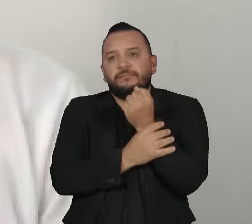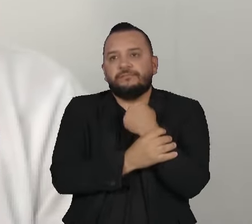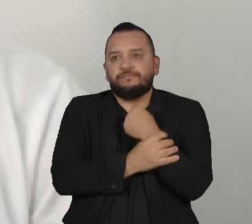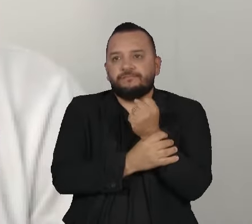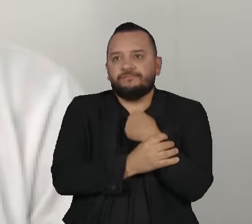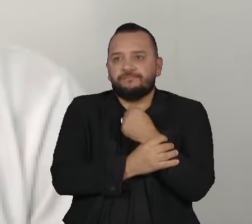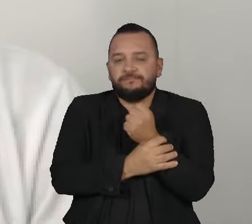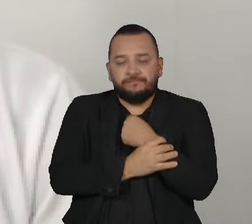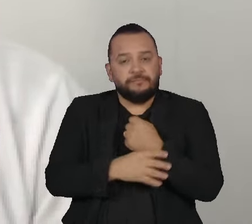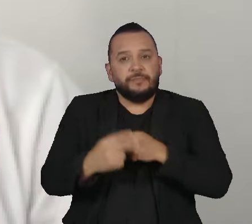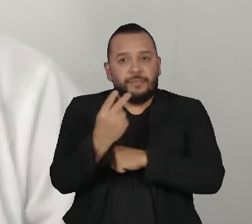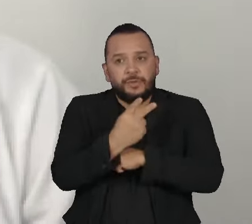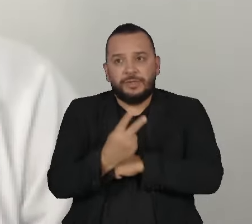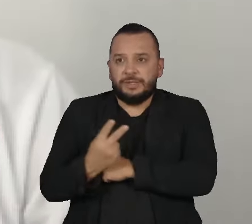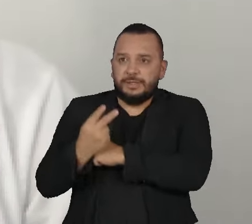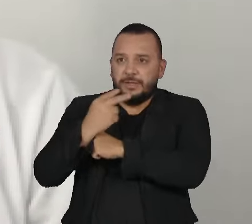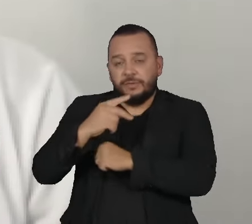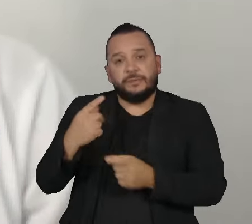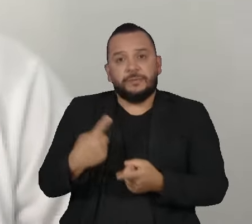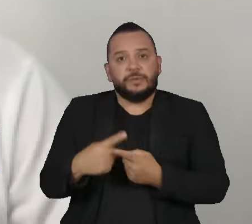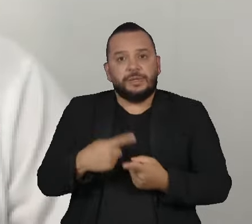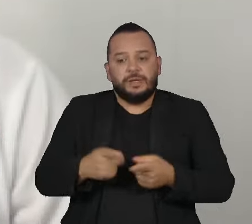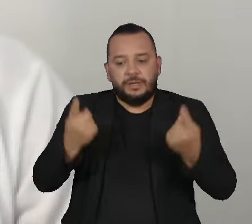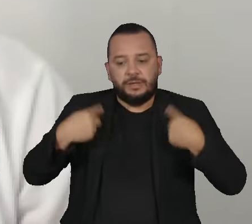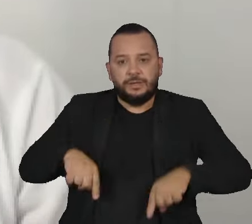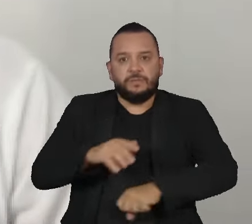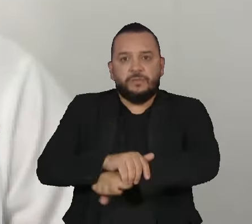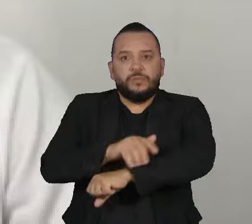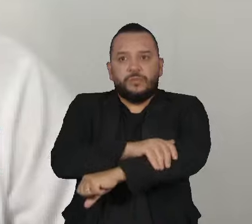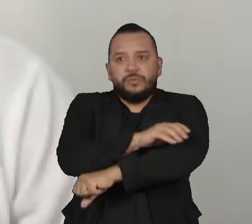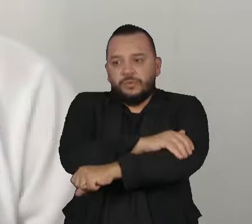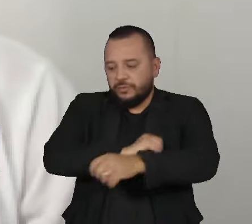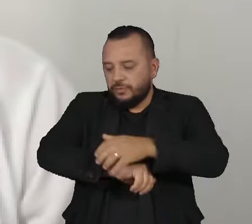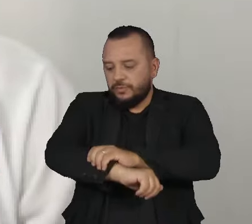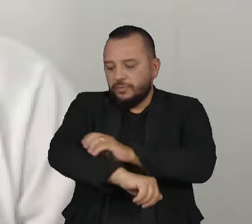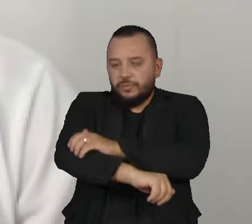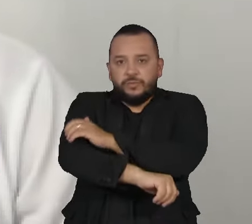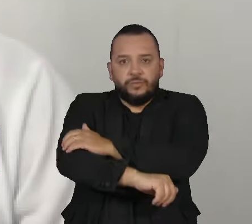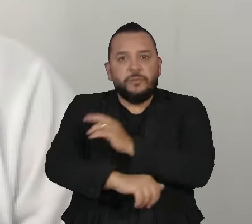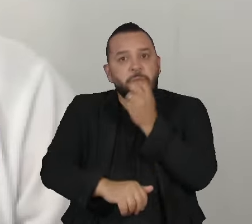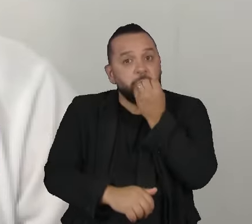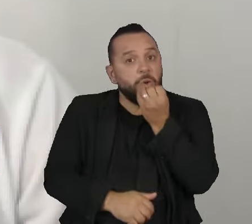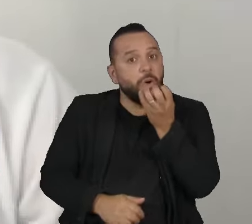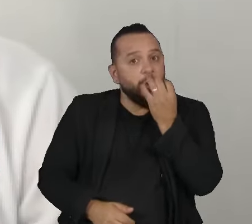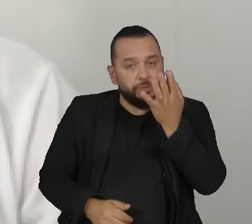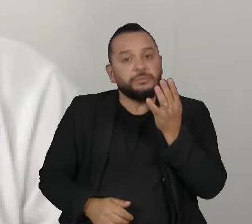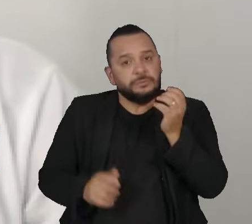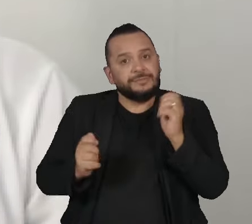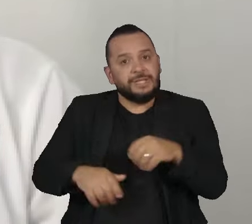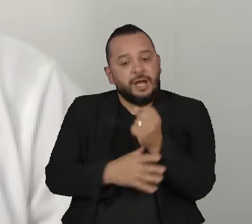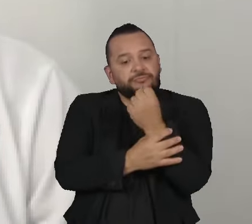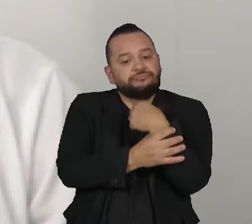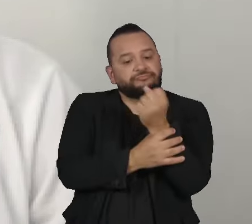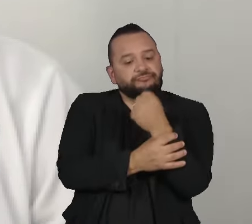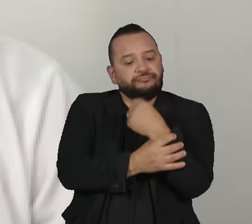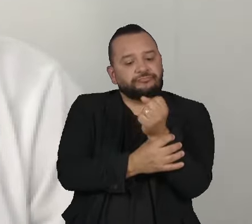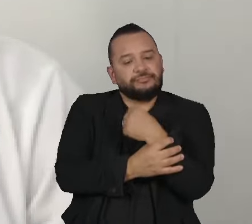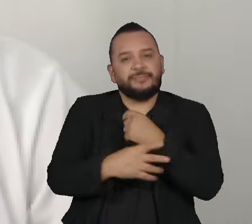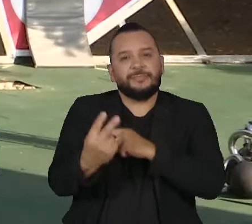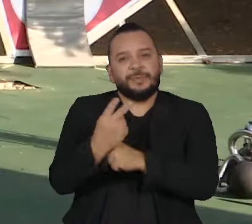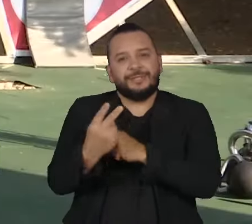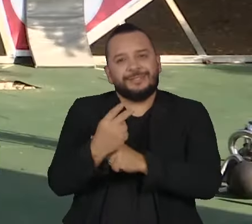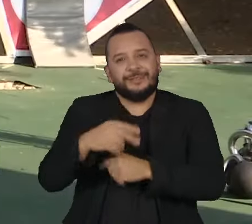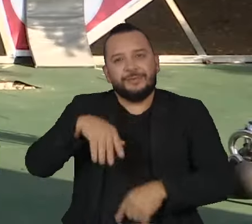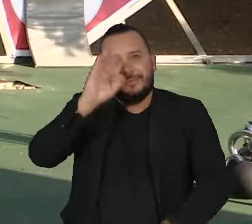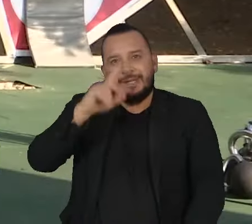a musculatura bem preparada, bem treinada, a sua articulação ela tende a ter um grau de proteção